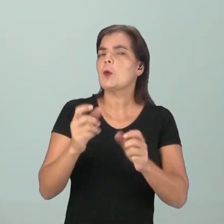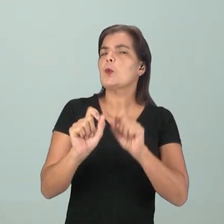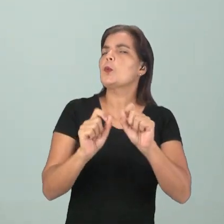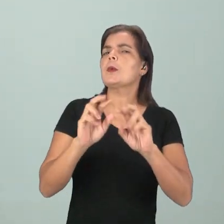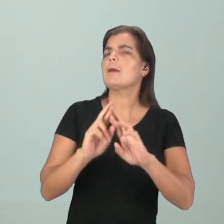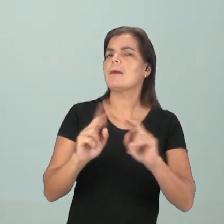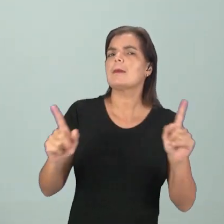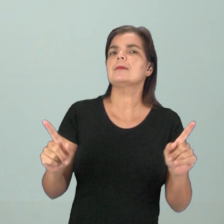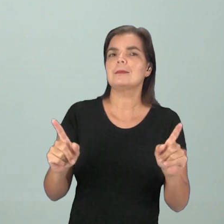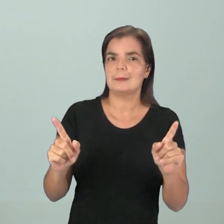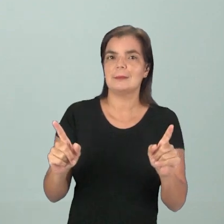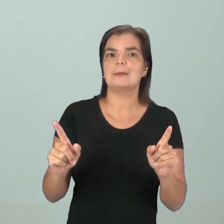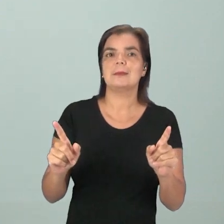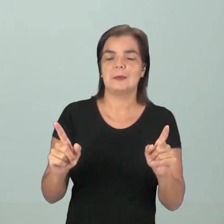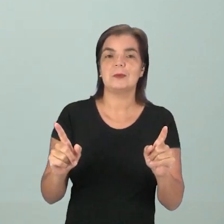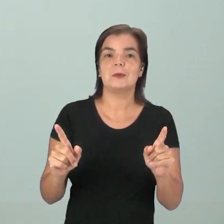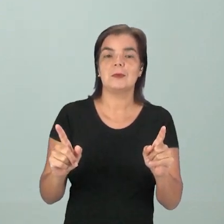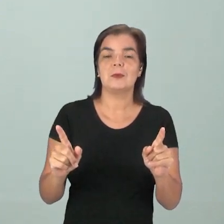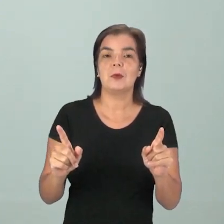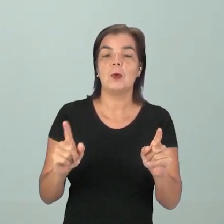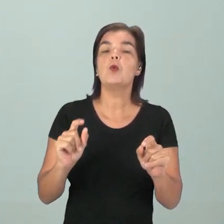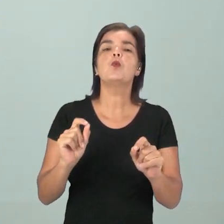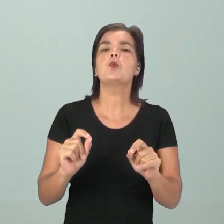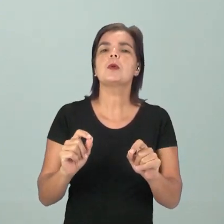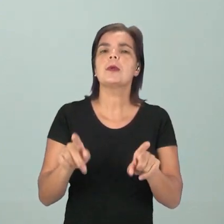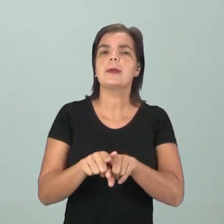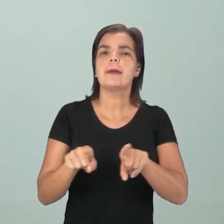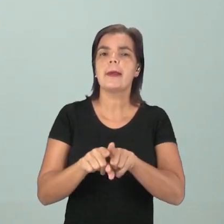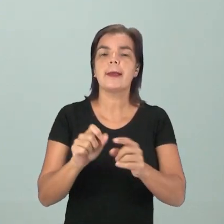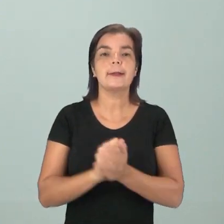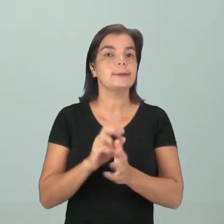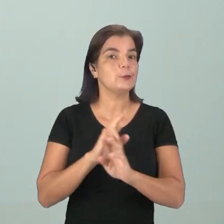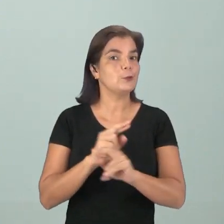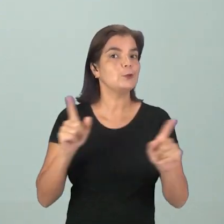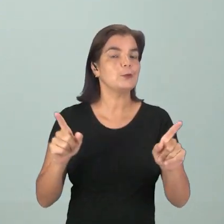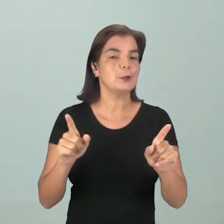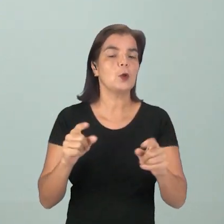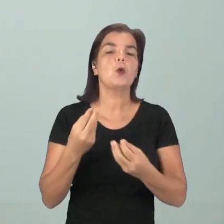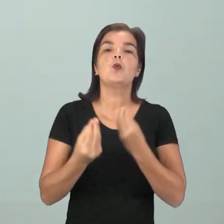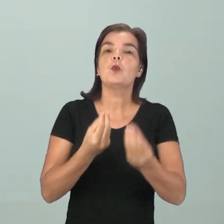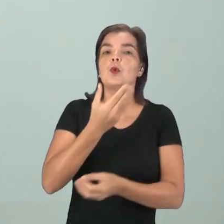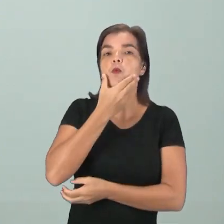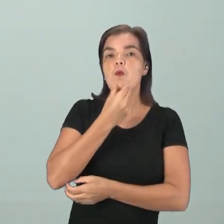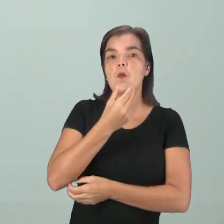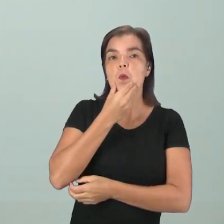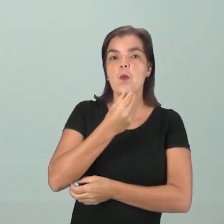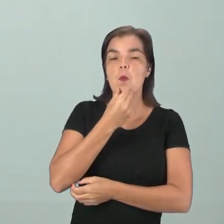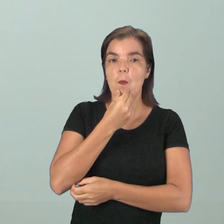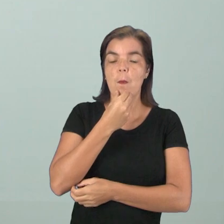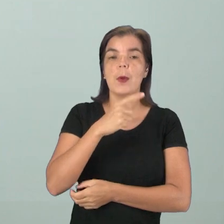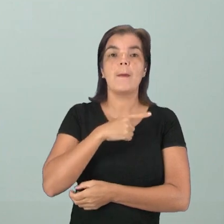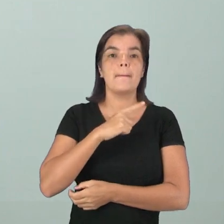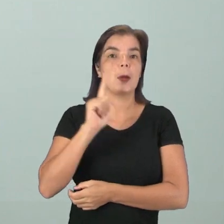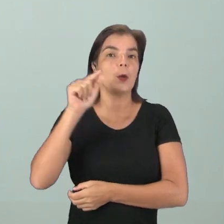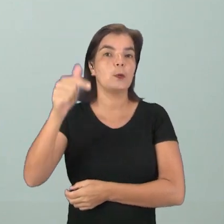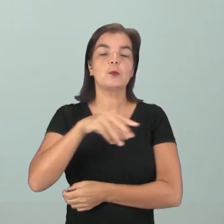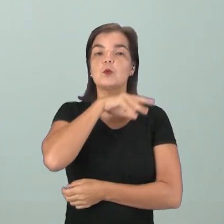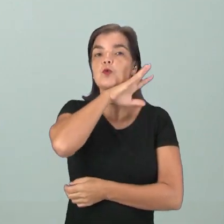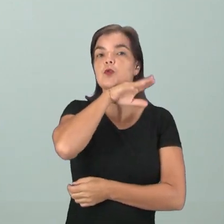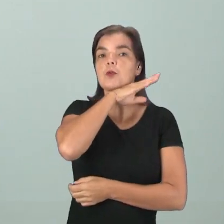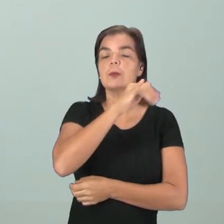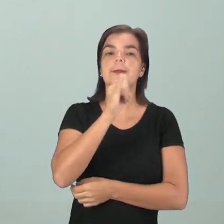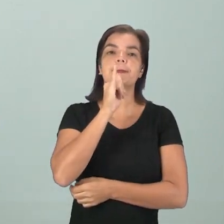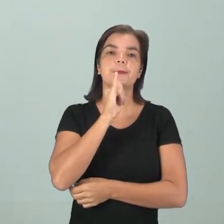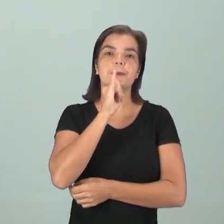que diferencia o que são essas fontes históricas diferenciadas do que o homem carrega para outros animais,